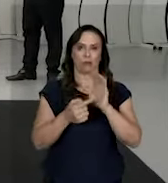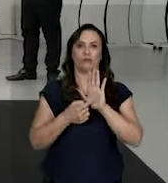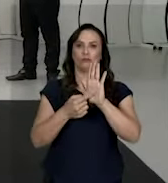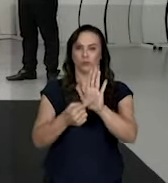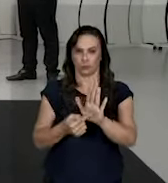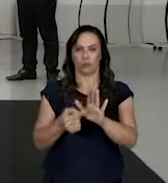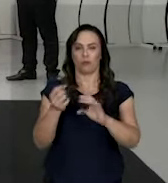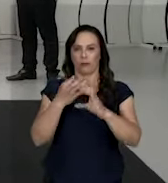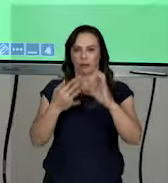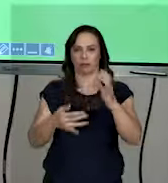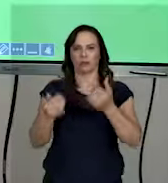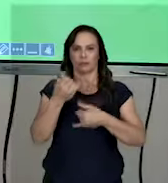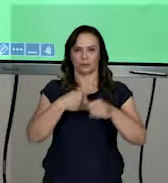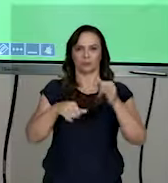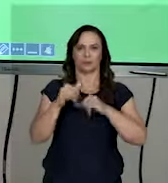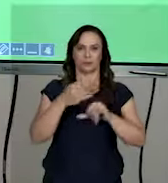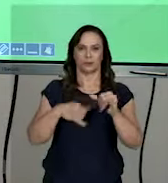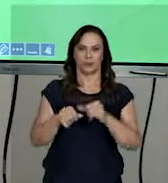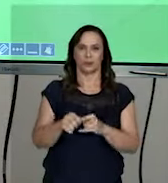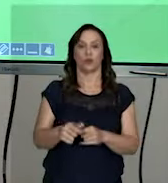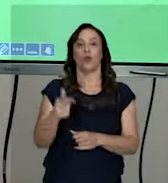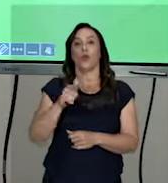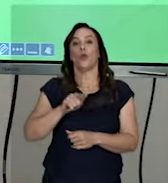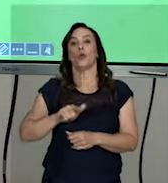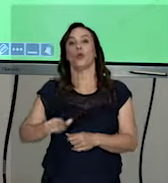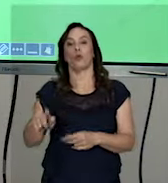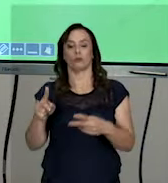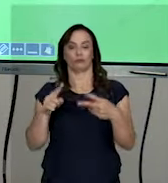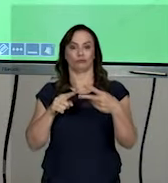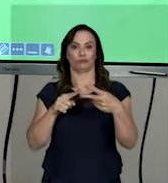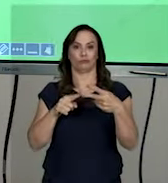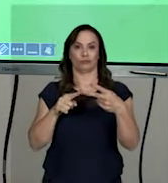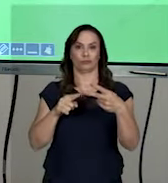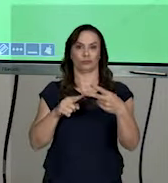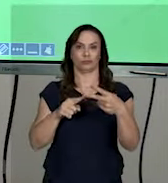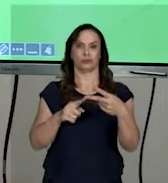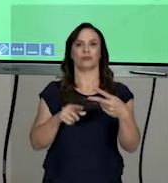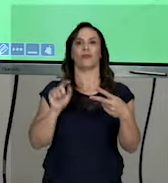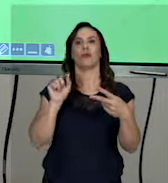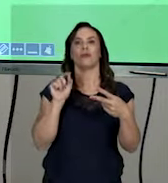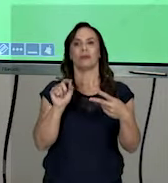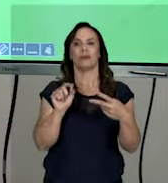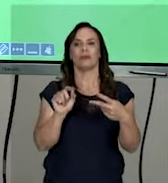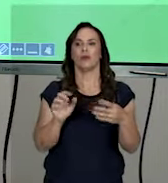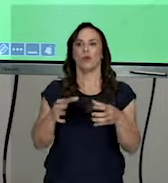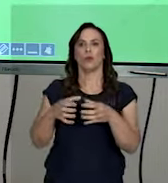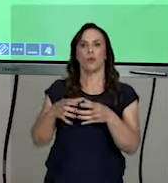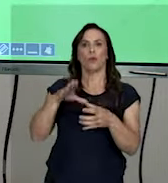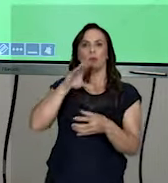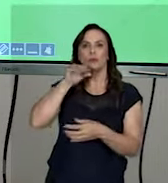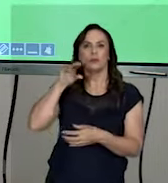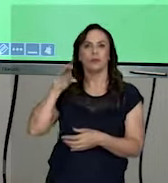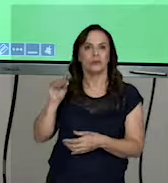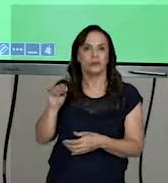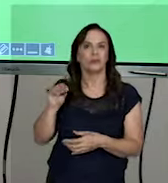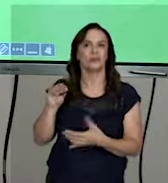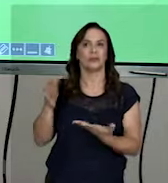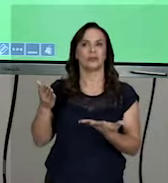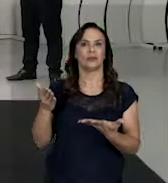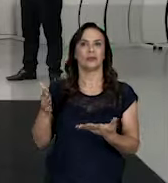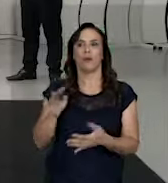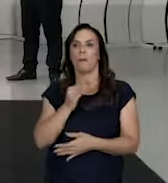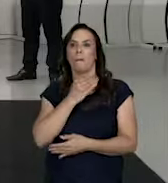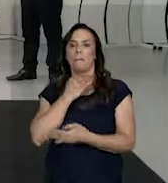Isso. E o outro assunto mais grave aí é a questão dos adolescentes, né? As pessoas mortes